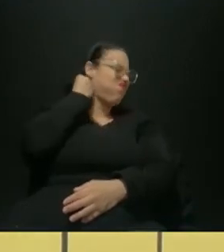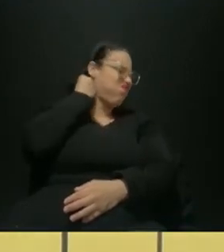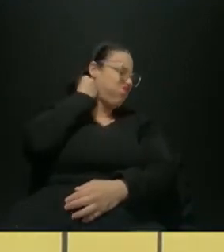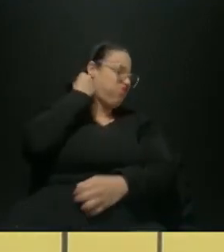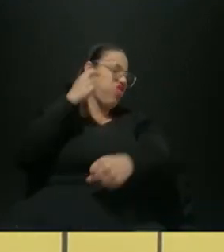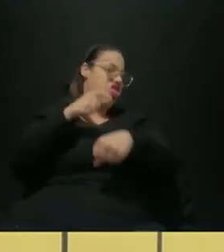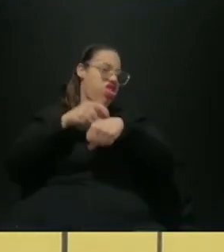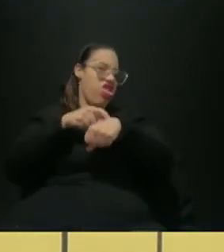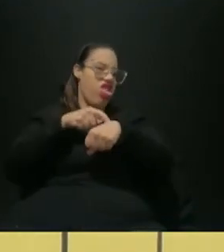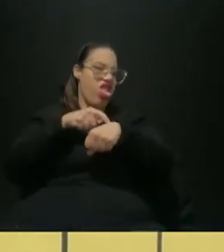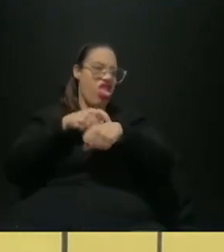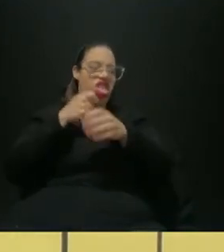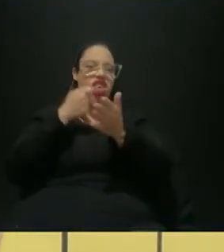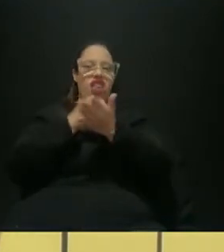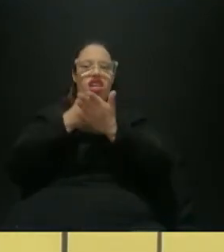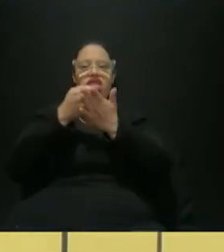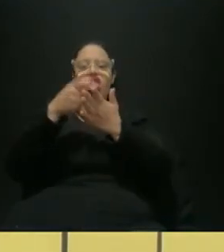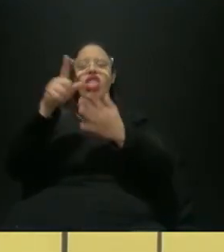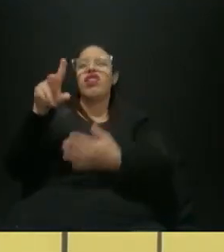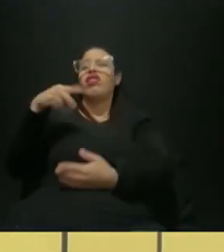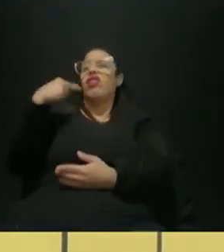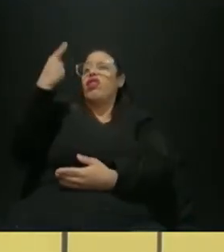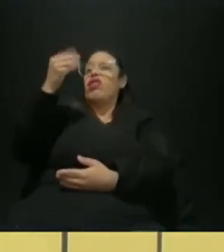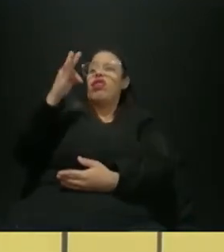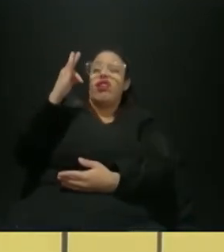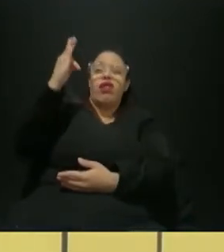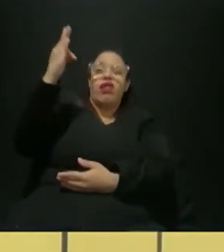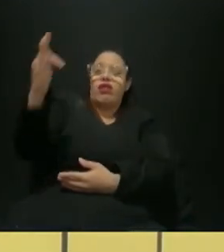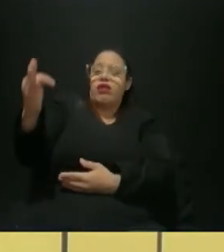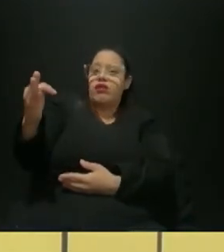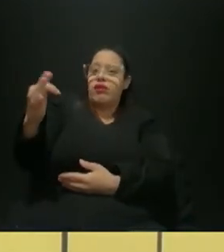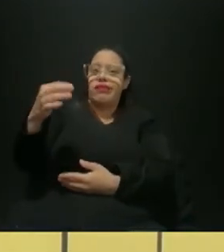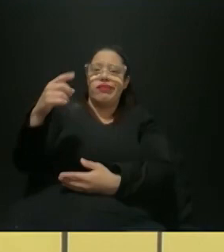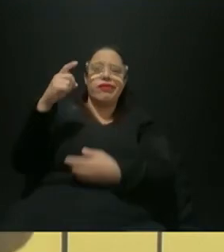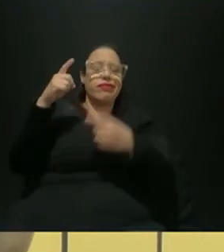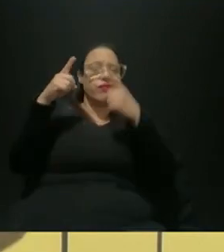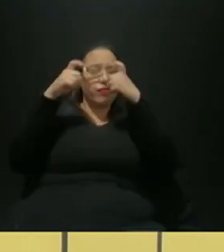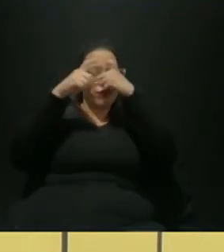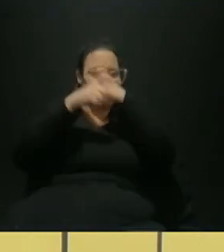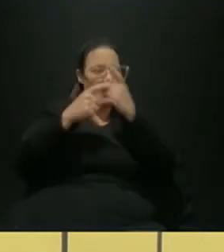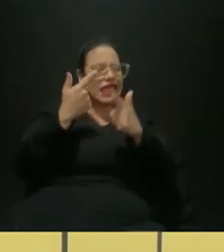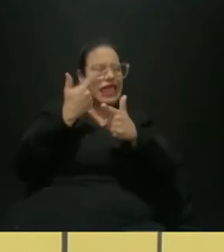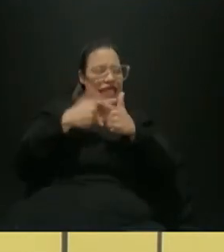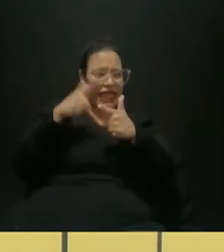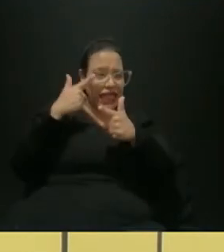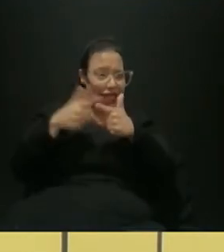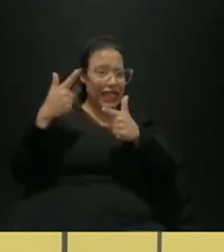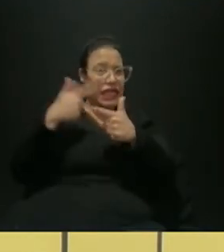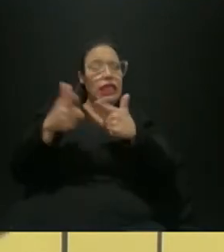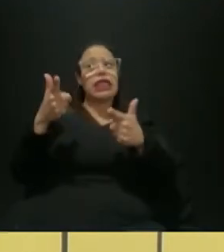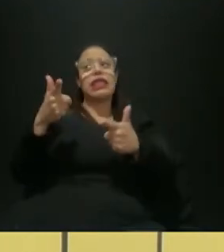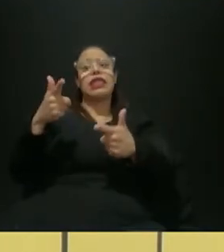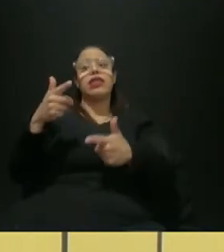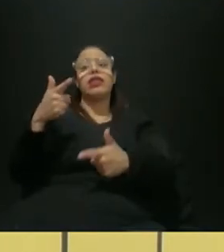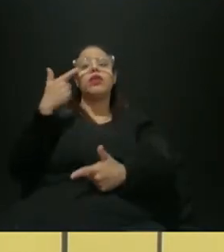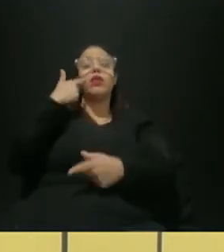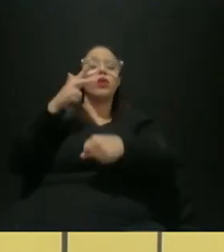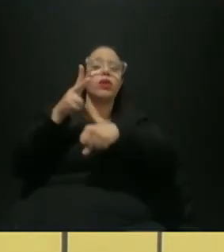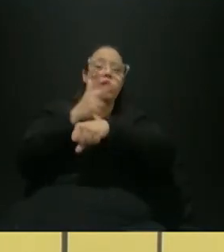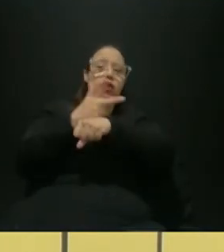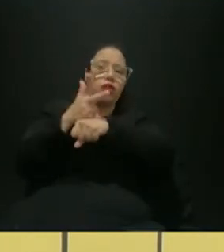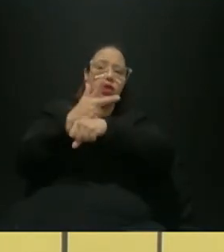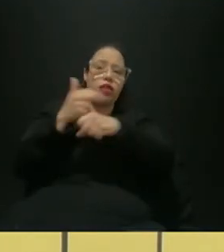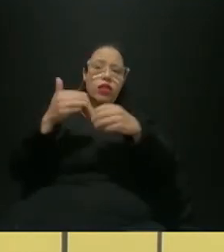preço pelo resto da sua vida. Você vai ter problemas seríssimos na idade adulta. Esses vídeos que a gente andou espalhando por aí, que estão